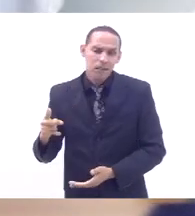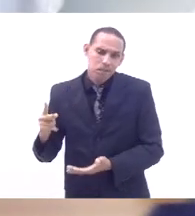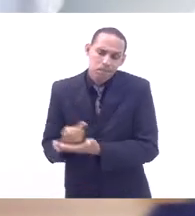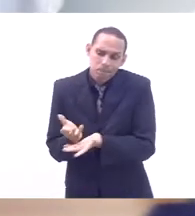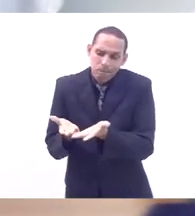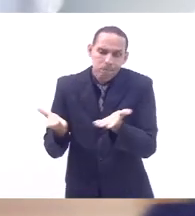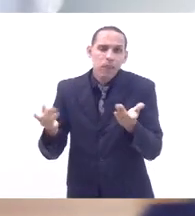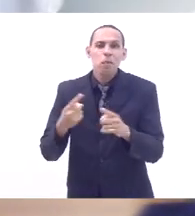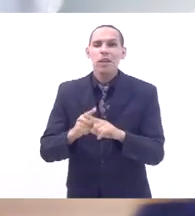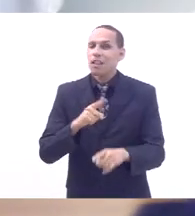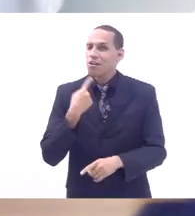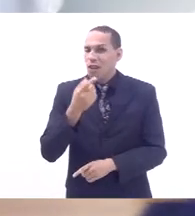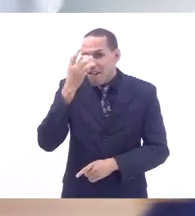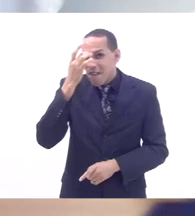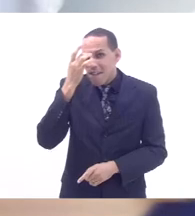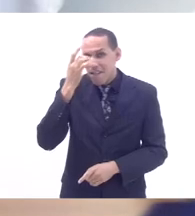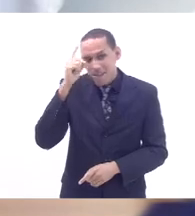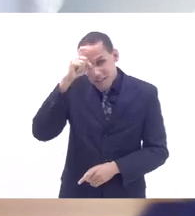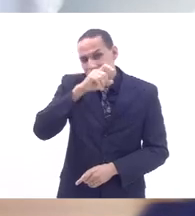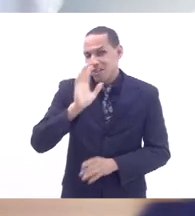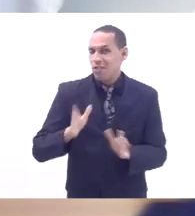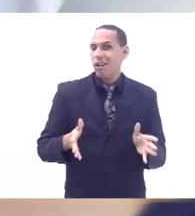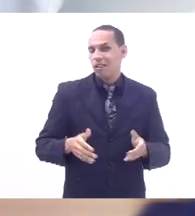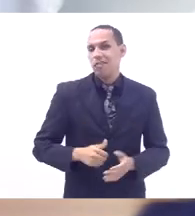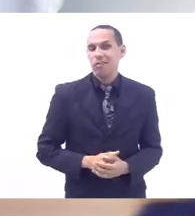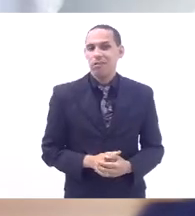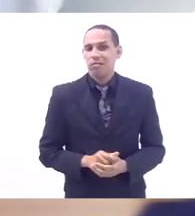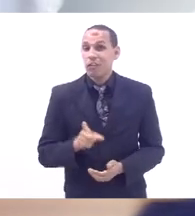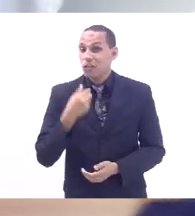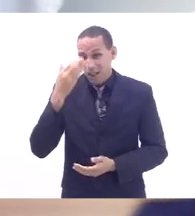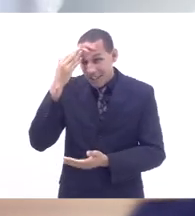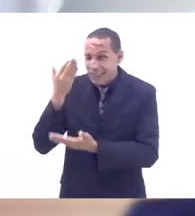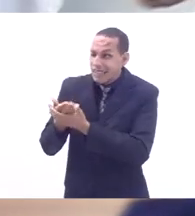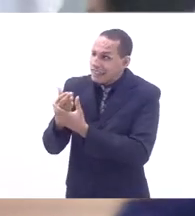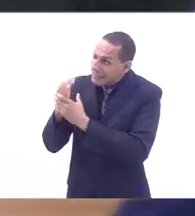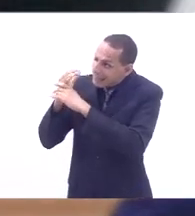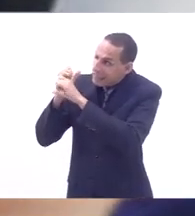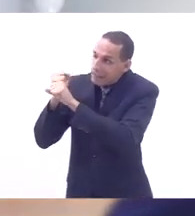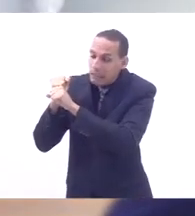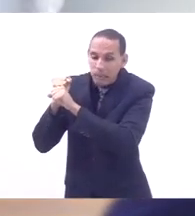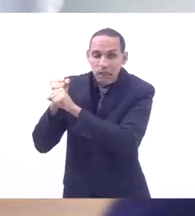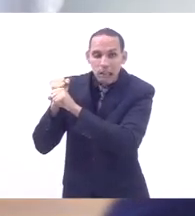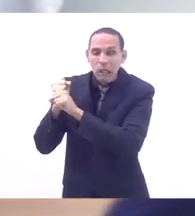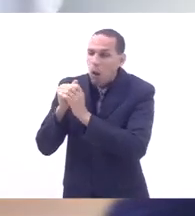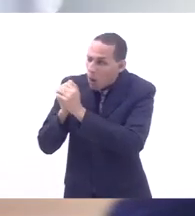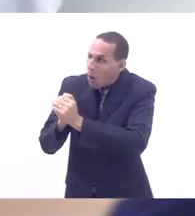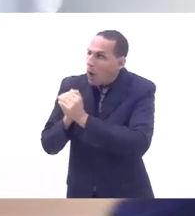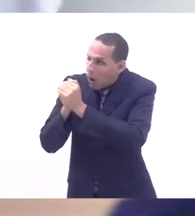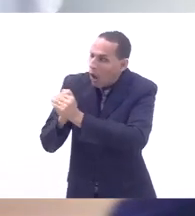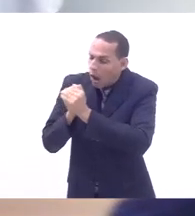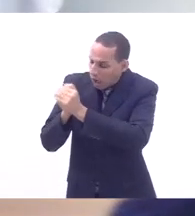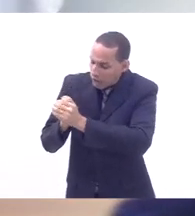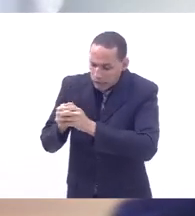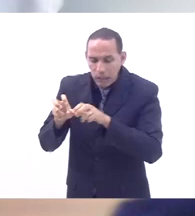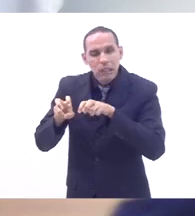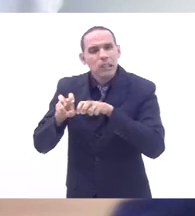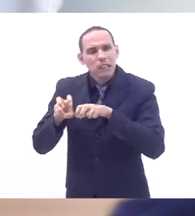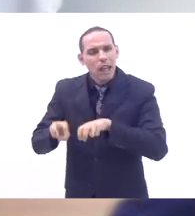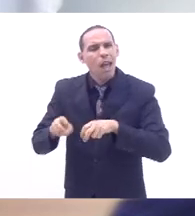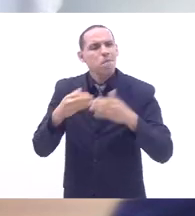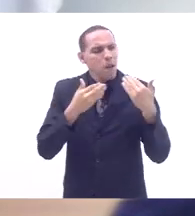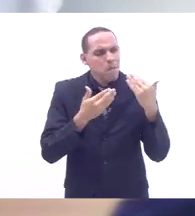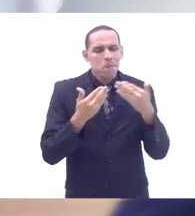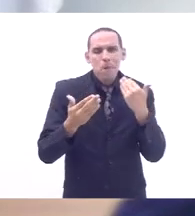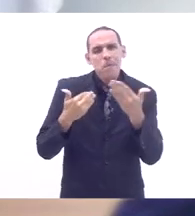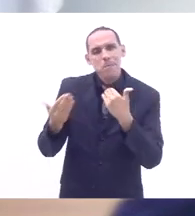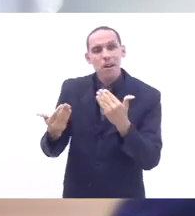a vida para a gente já é fácil, difícil. A gente acreditando, a gente orando, a gente sentando, a gente debatendo e